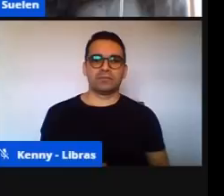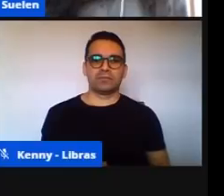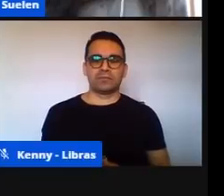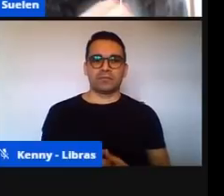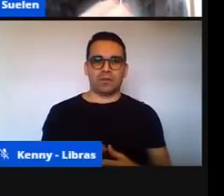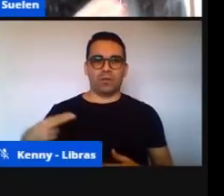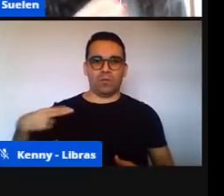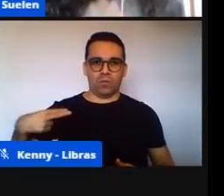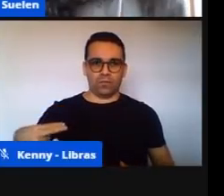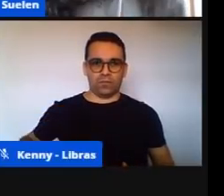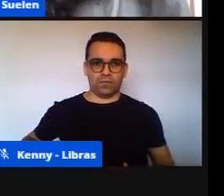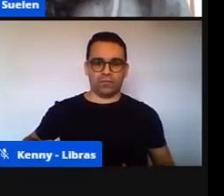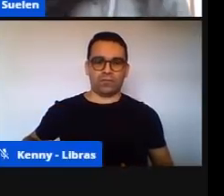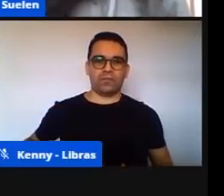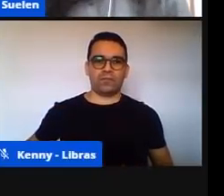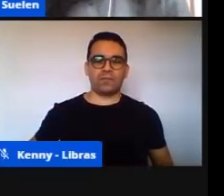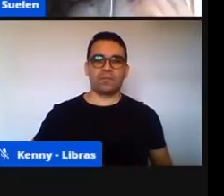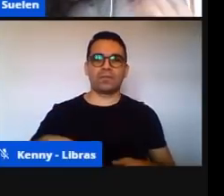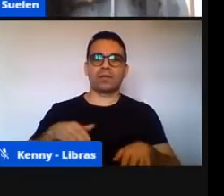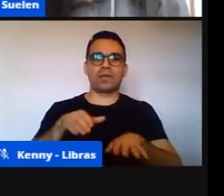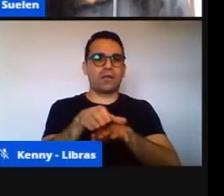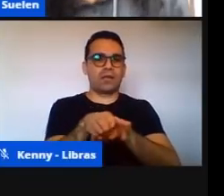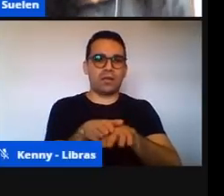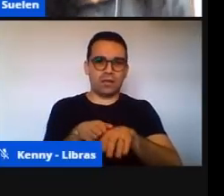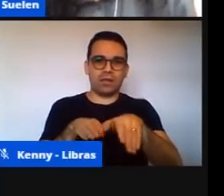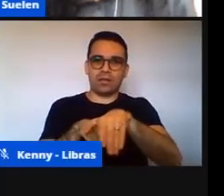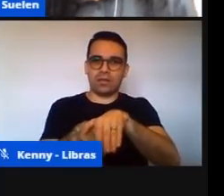tanto calçado como a